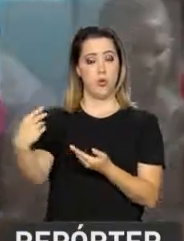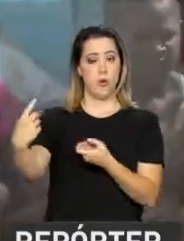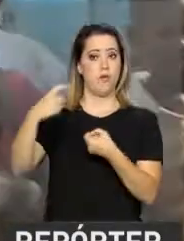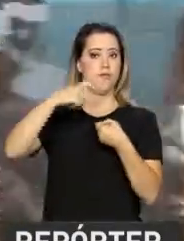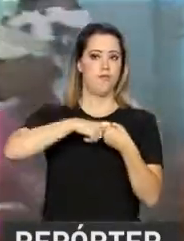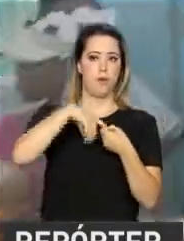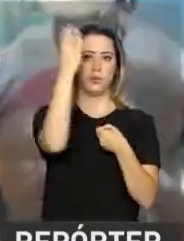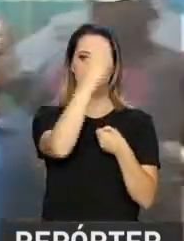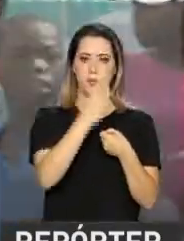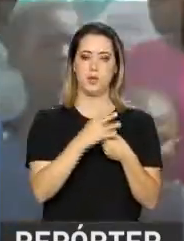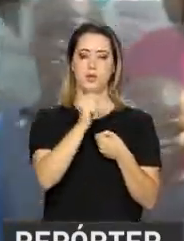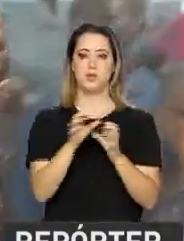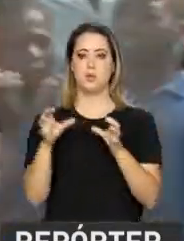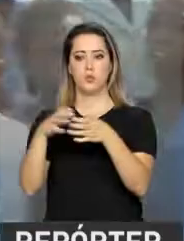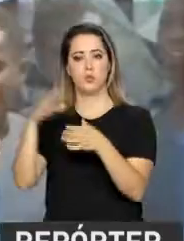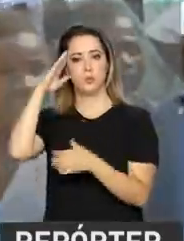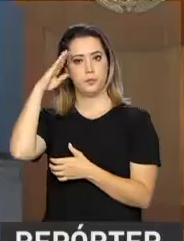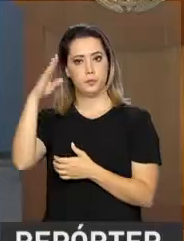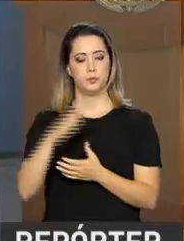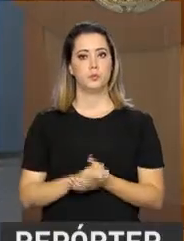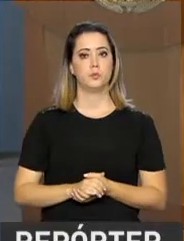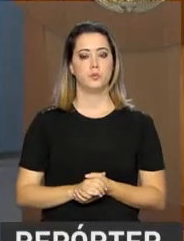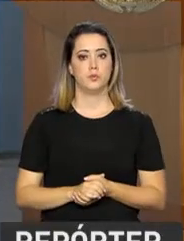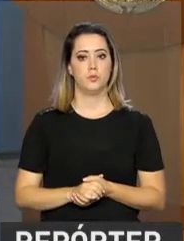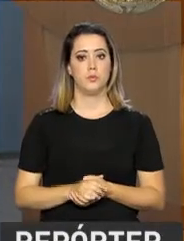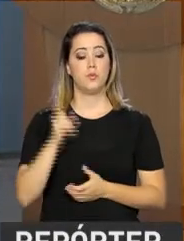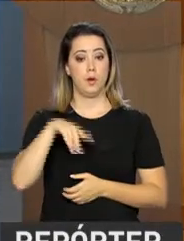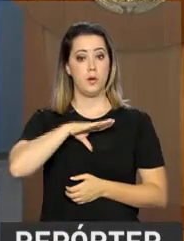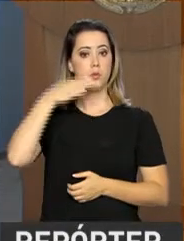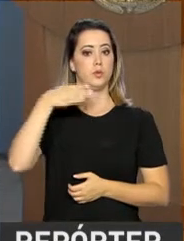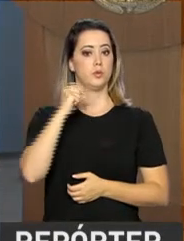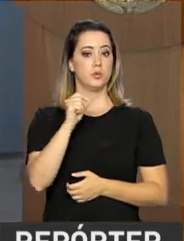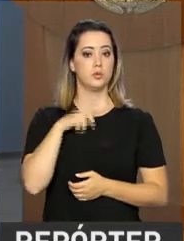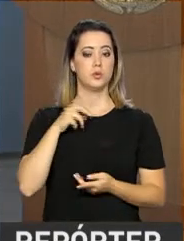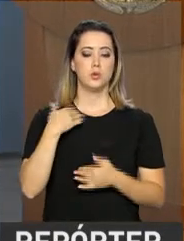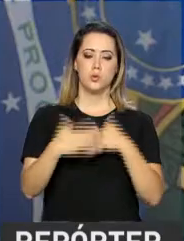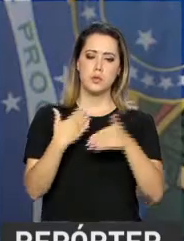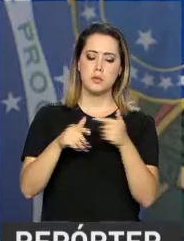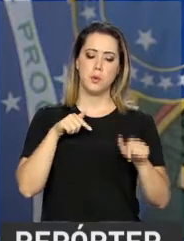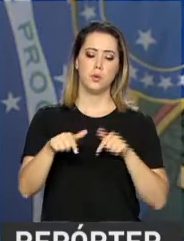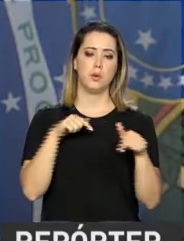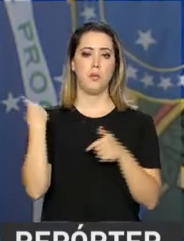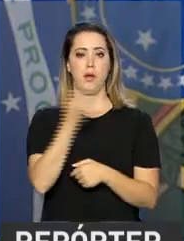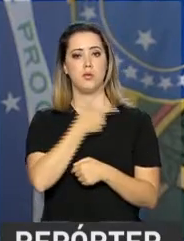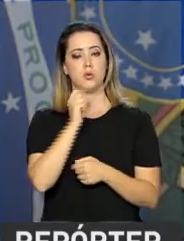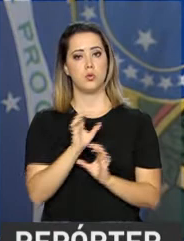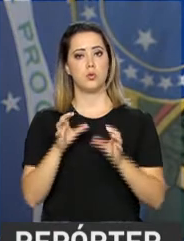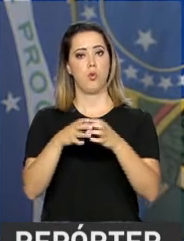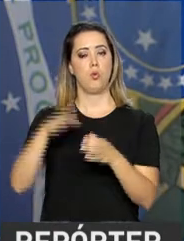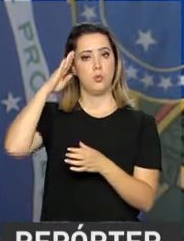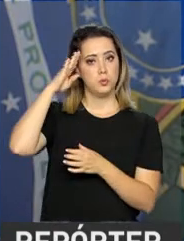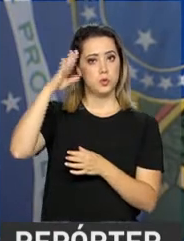contingente brasileiro do país caribenho é motivo de orgulho o desempenho de nossos militares no